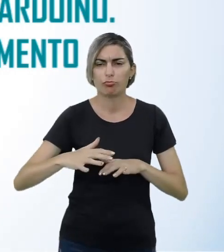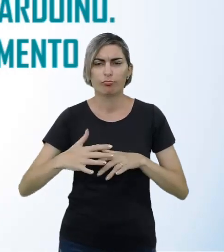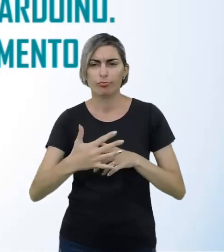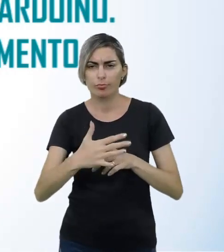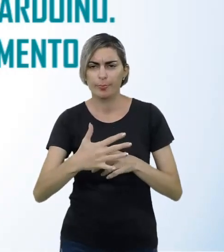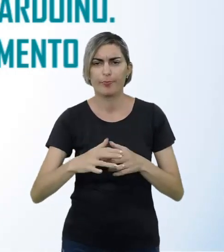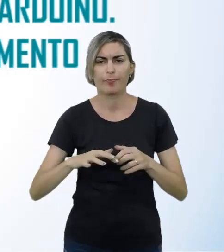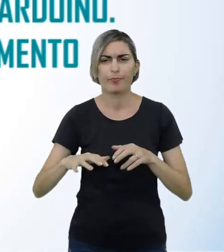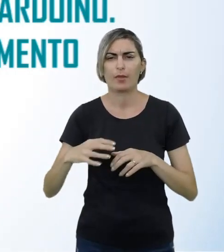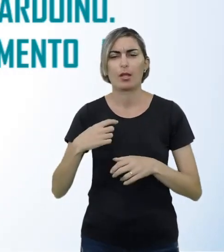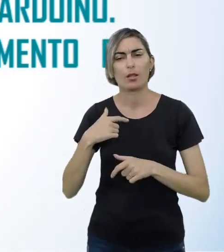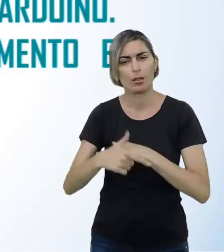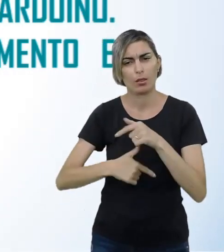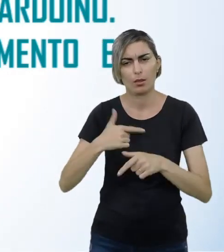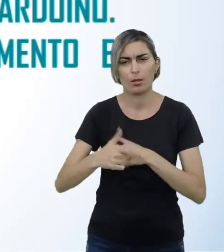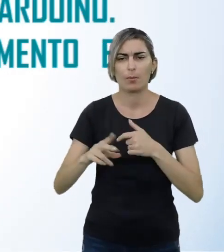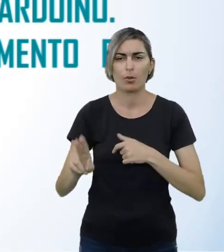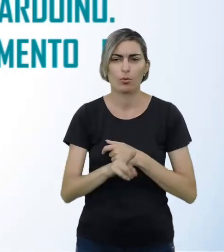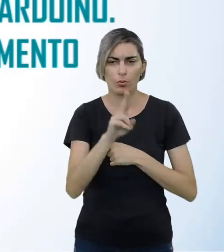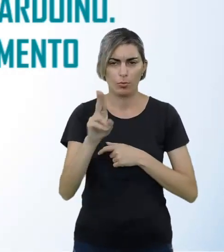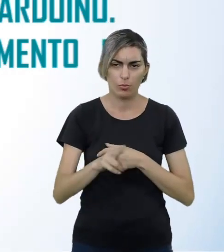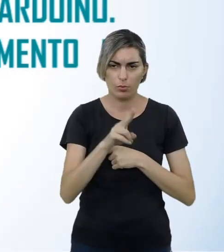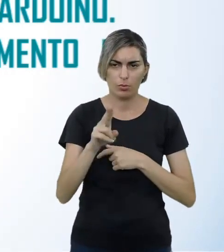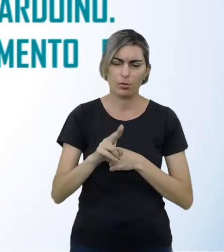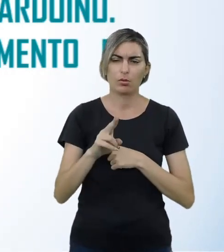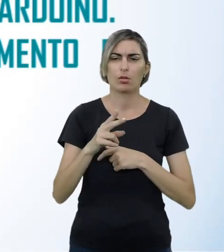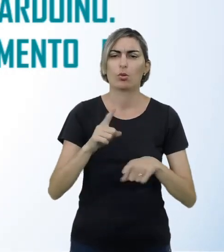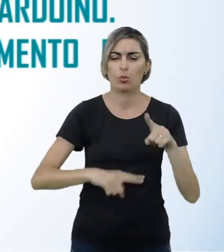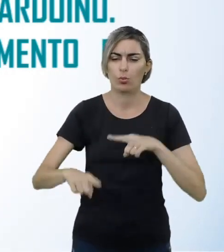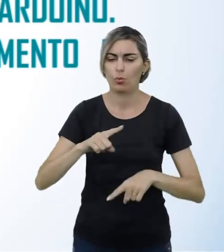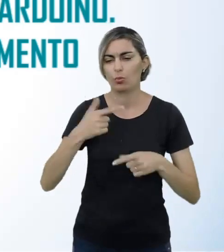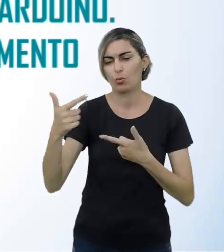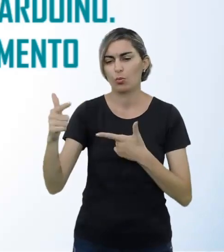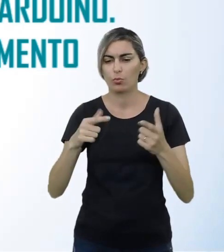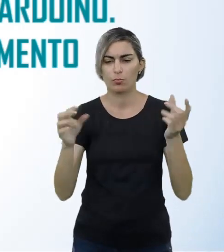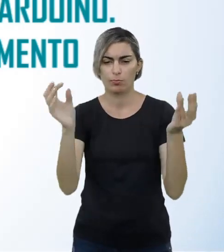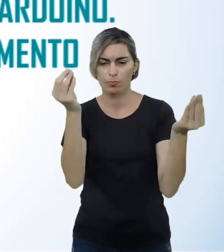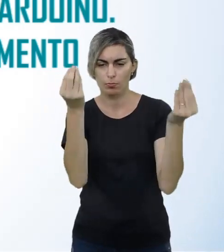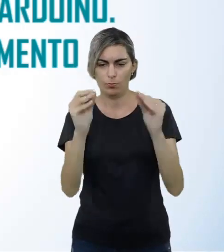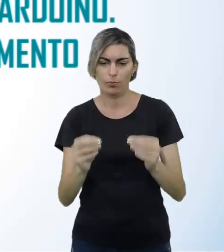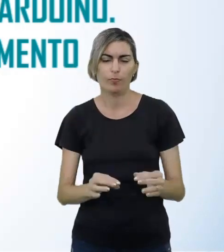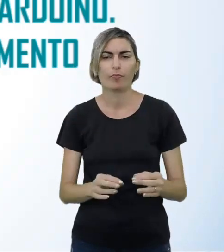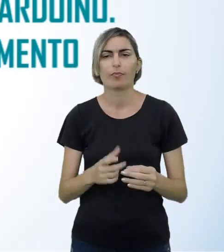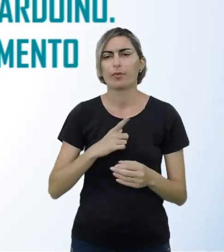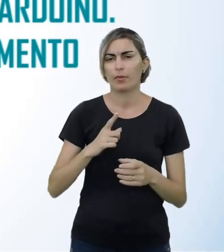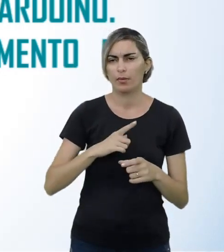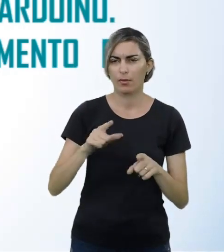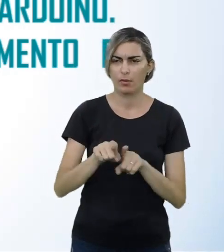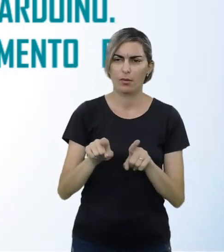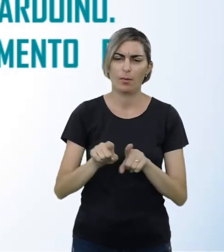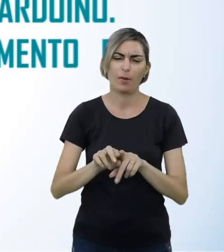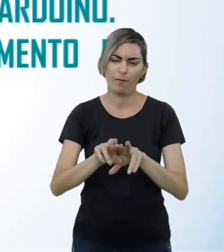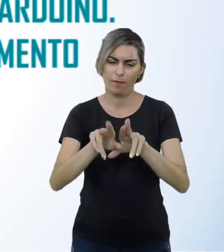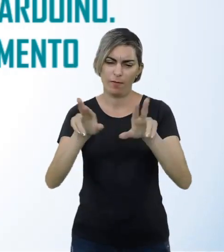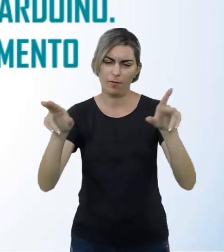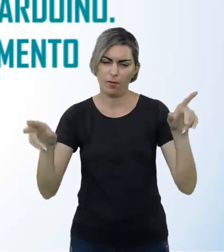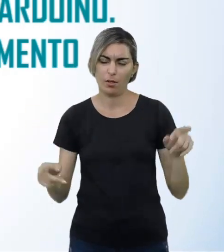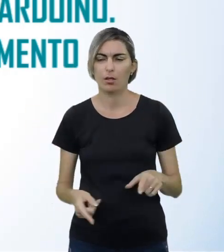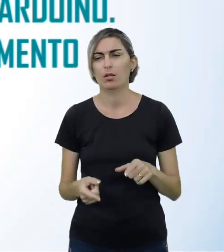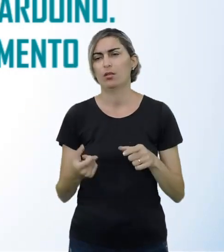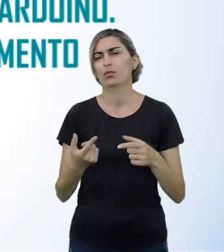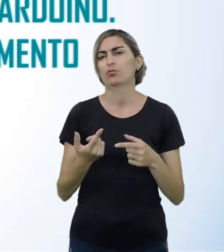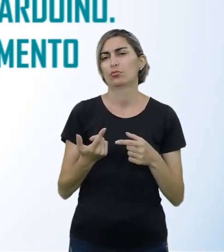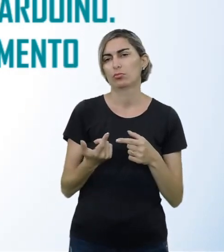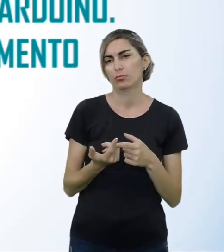interessante. A gente trabalha geralmente utilizando a placa Arduino para controlar outros componentes eletrônicos, e a placa Arduino tem vários